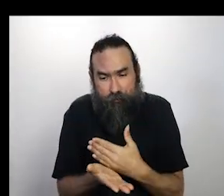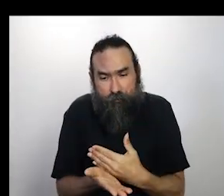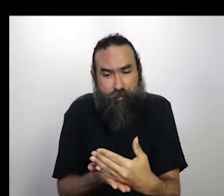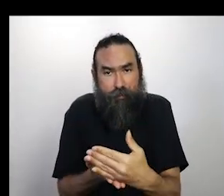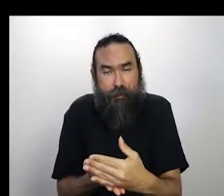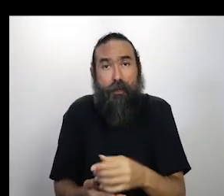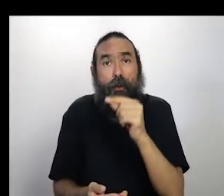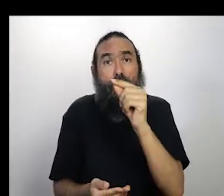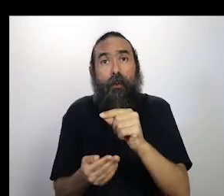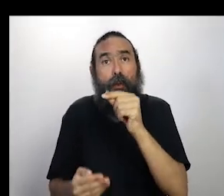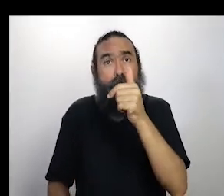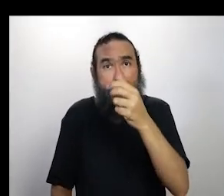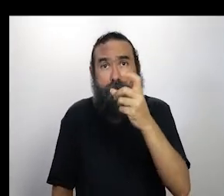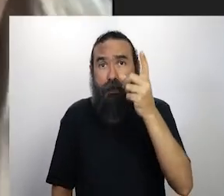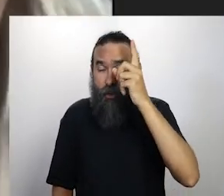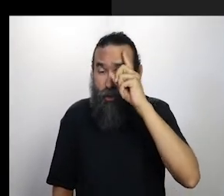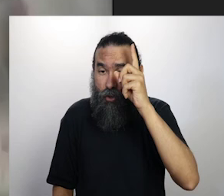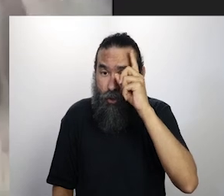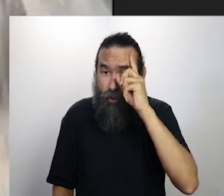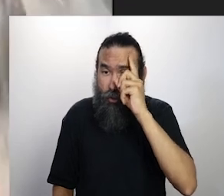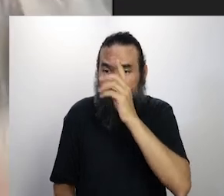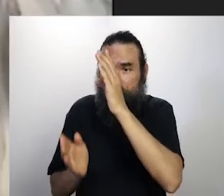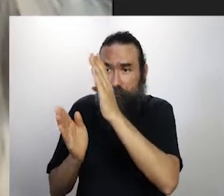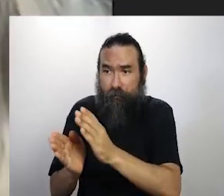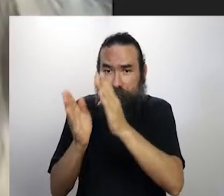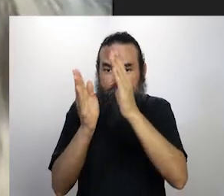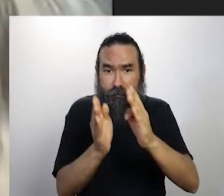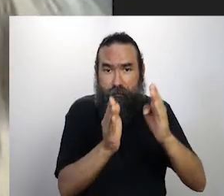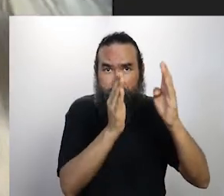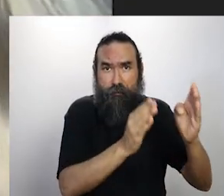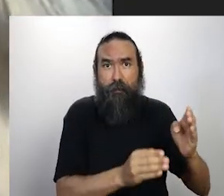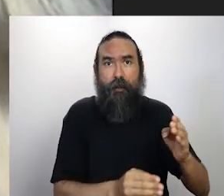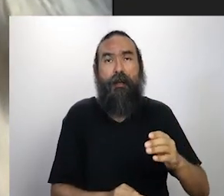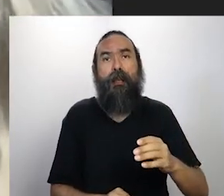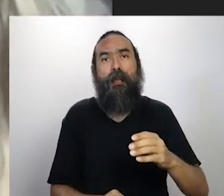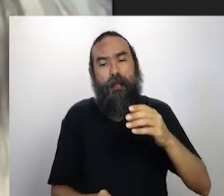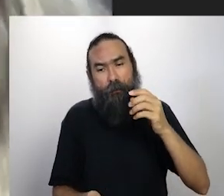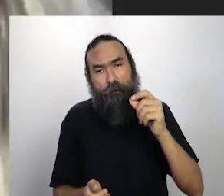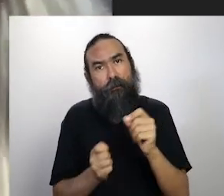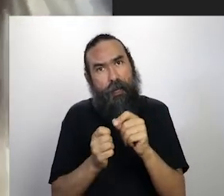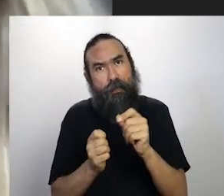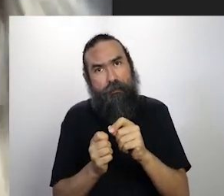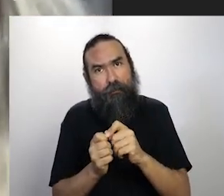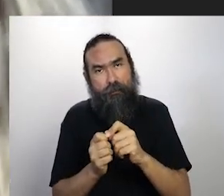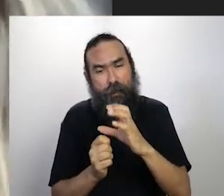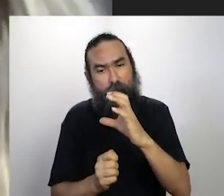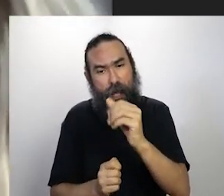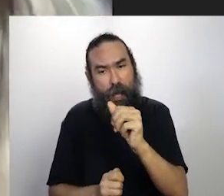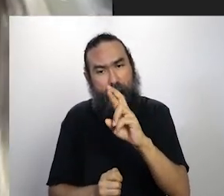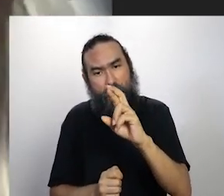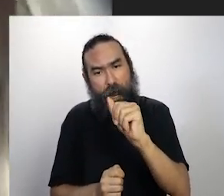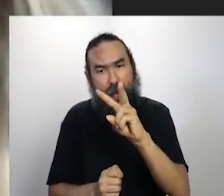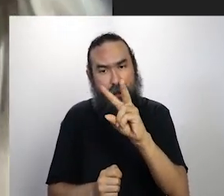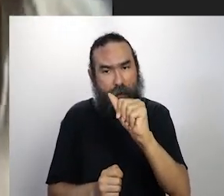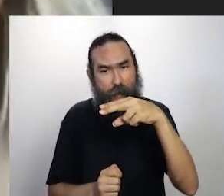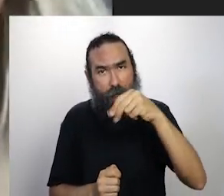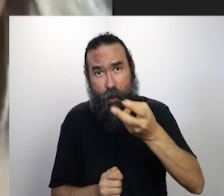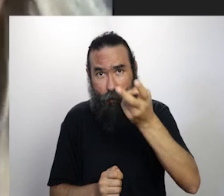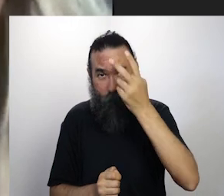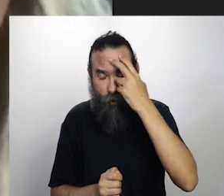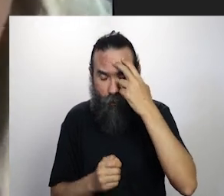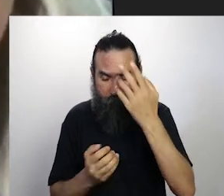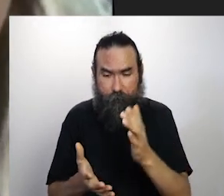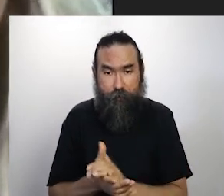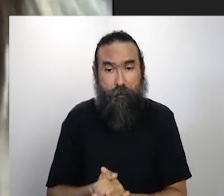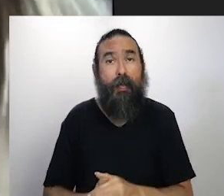15 dias, né, aos finais de semana. Então, a gente convida vocês para participar e vamos falar um pouquinho do